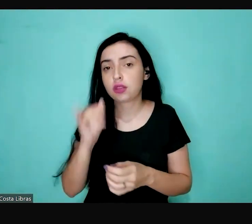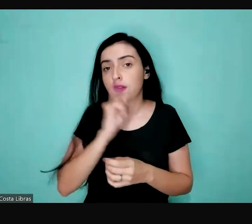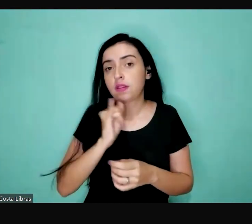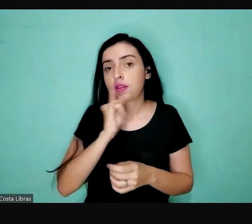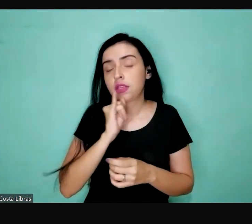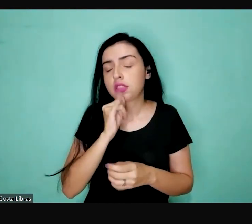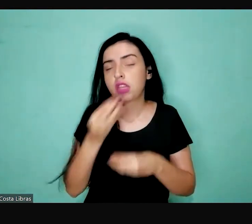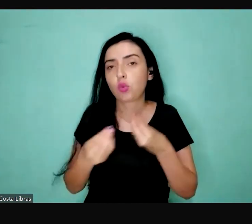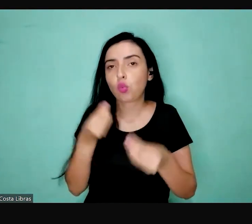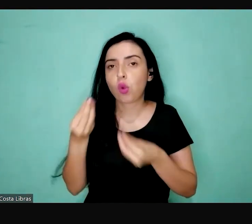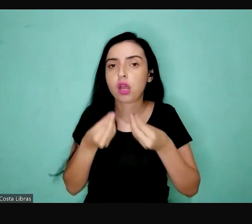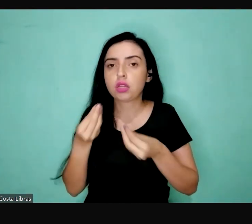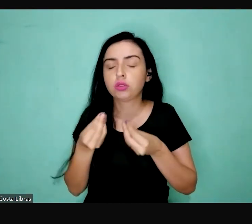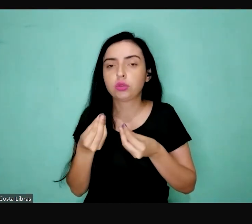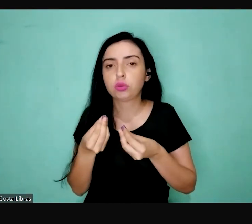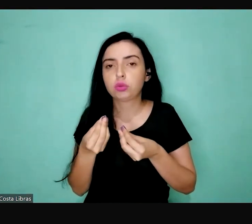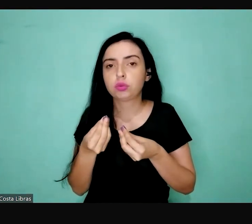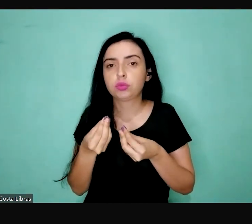quando em